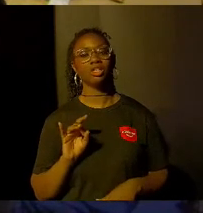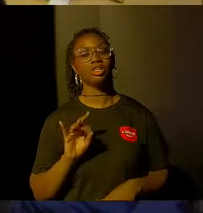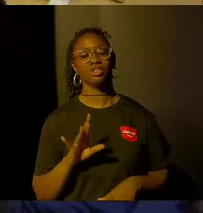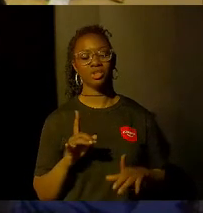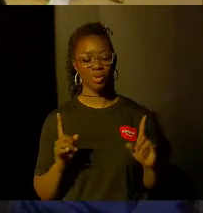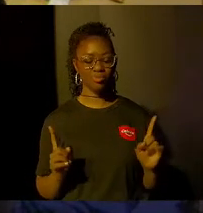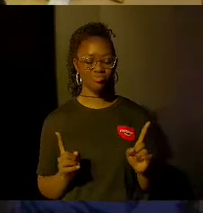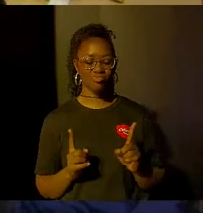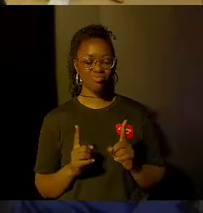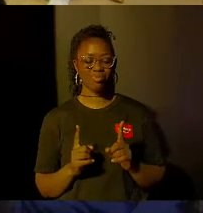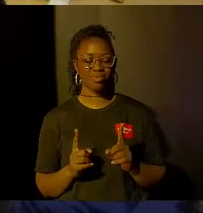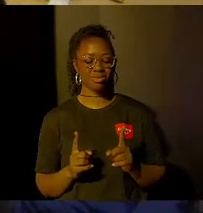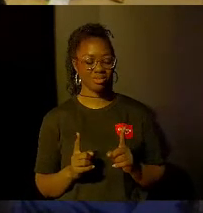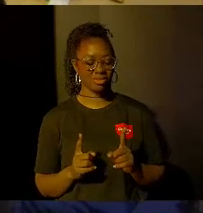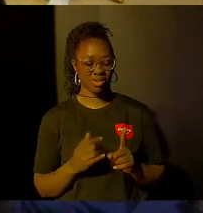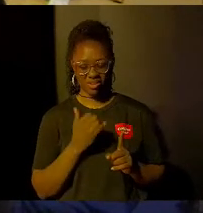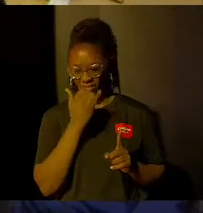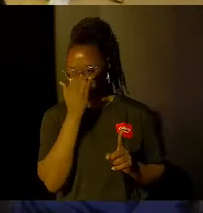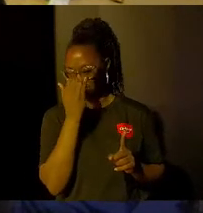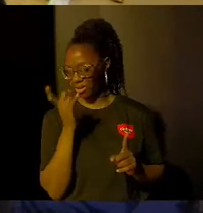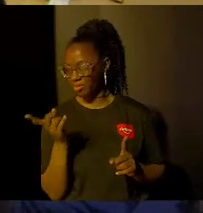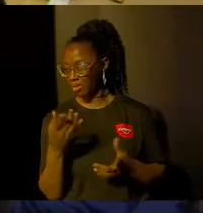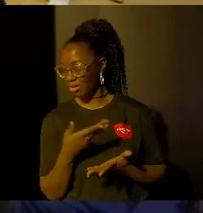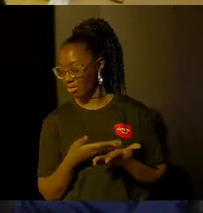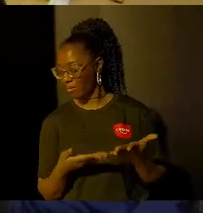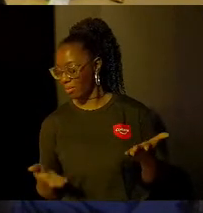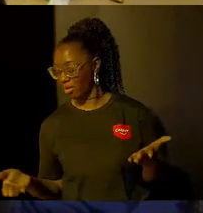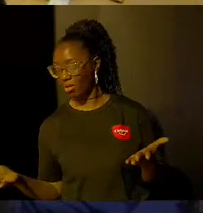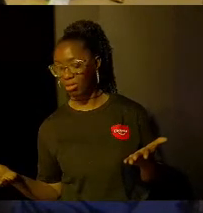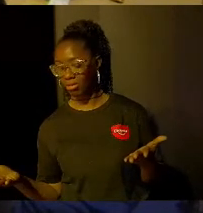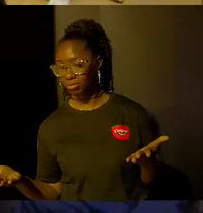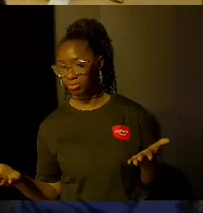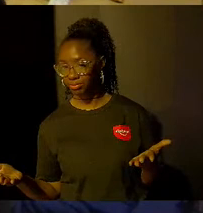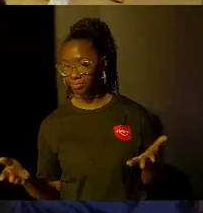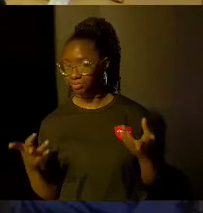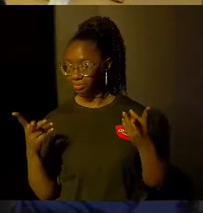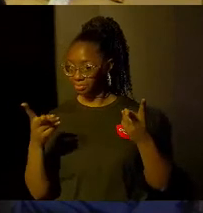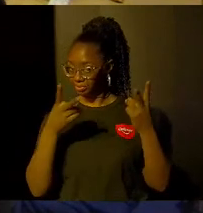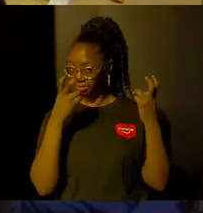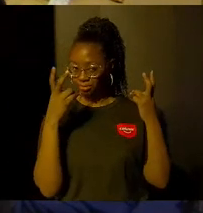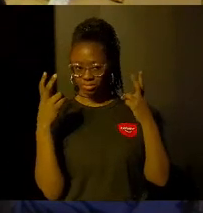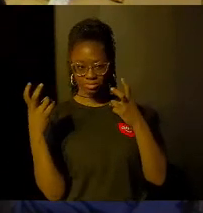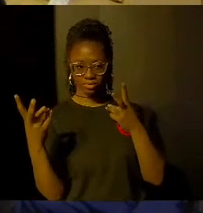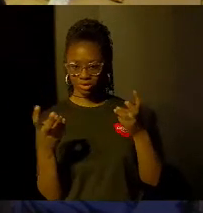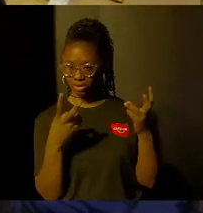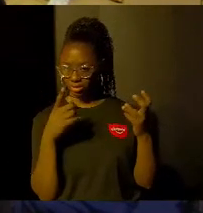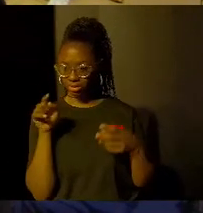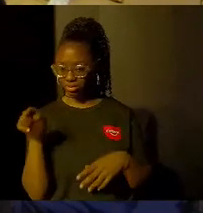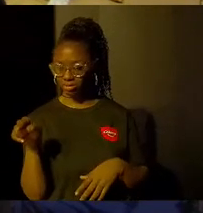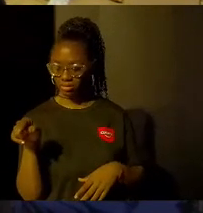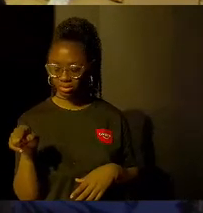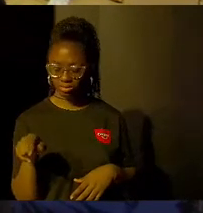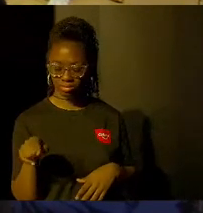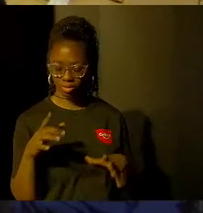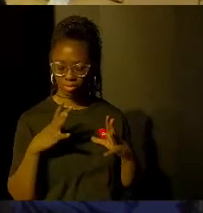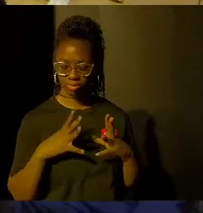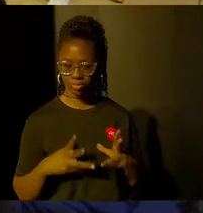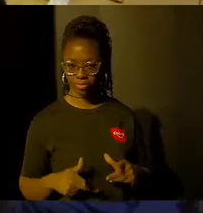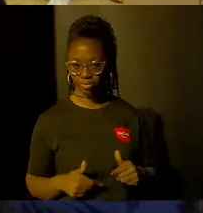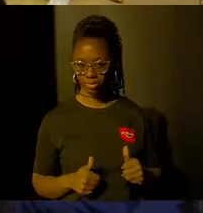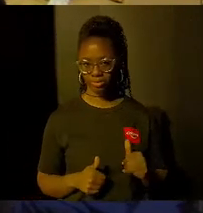pequeno descuido para que Adélia se perdesse a percepção desse desamparo em estado puro